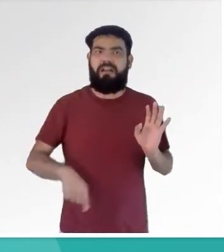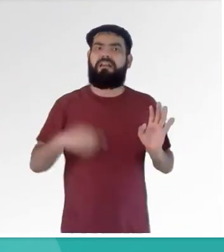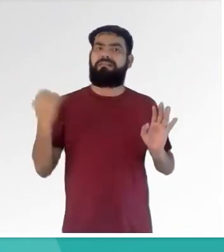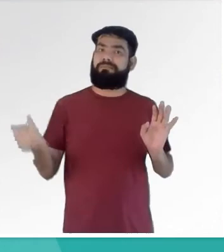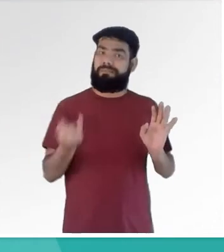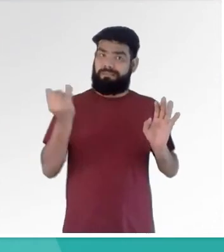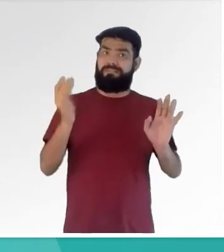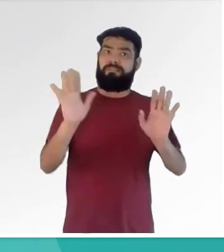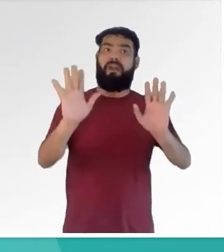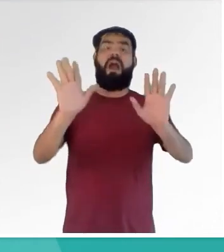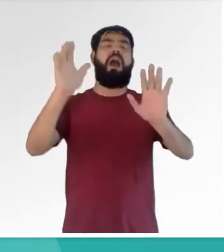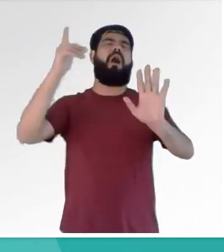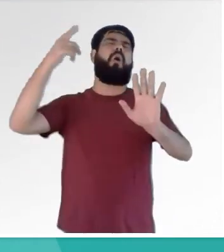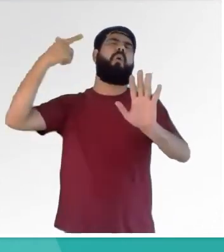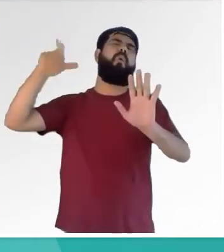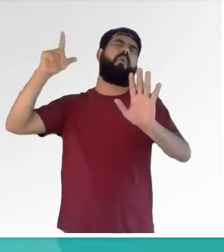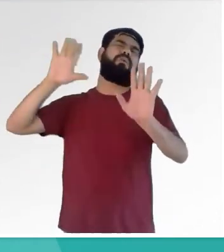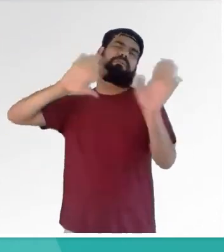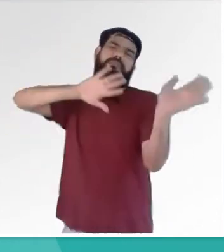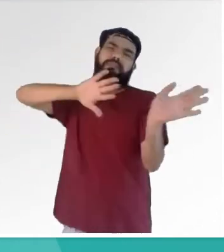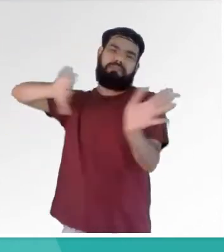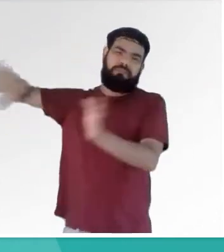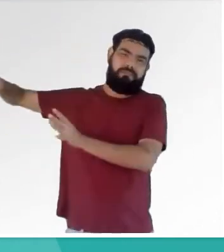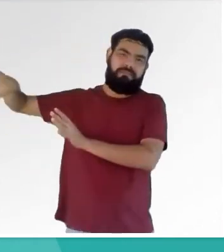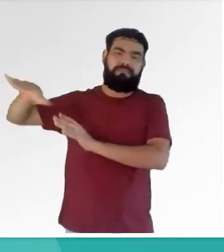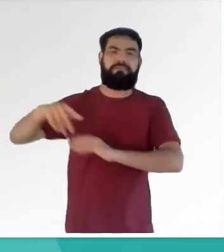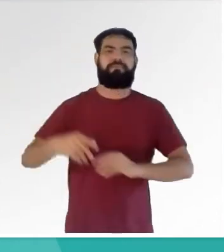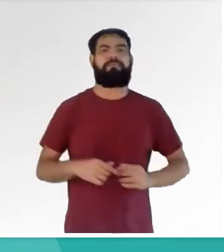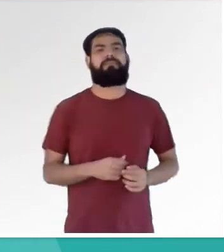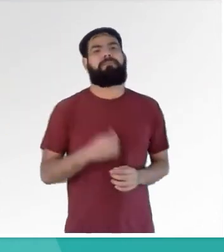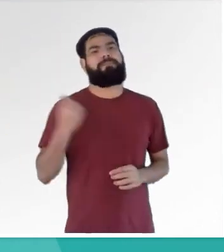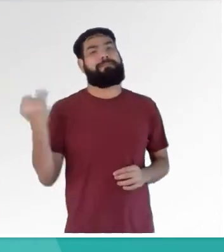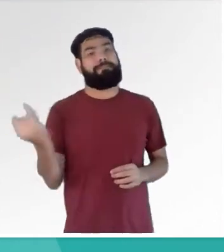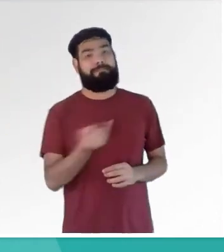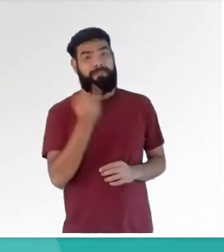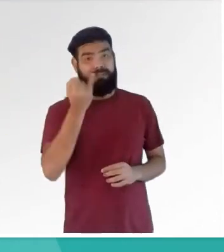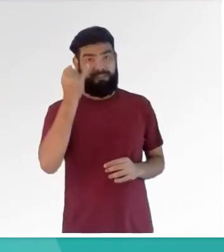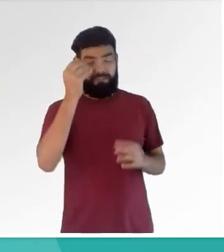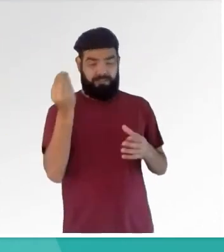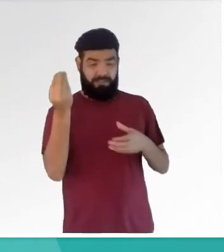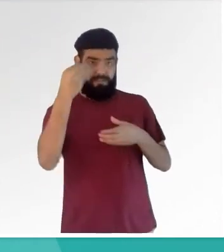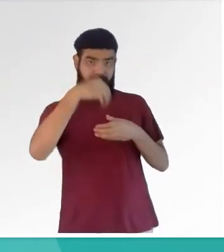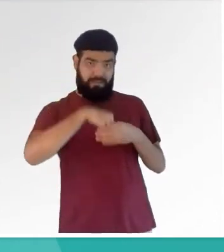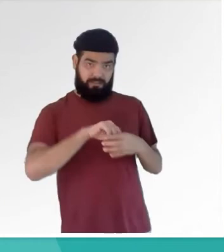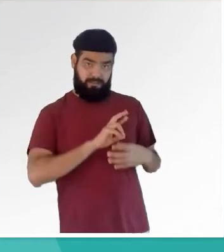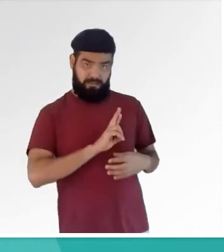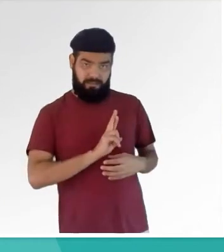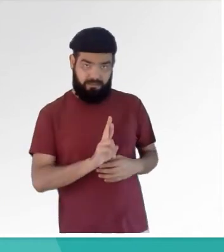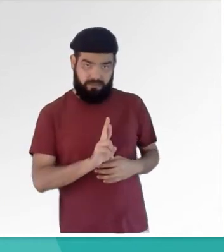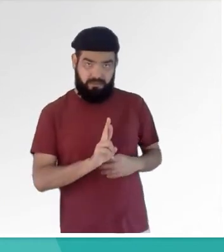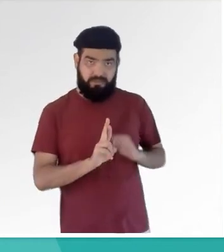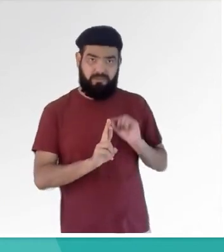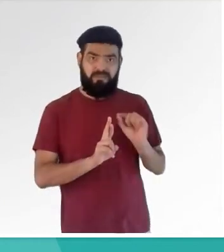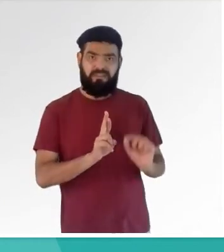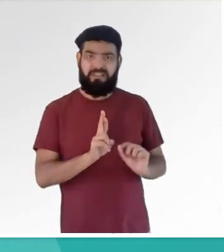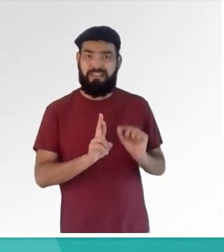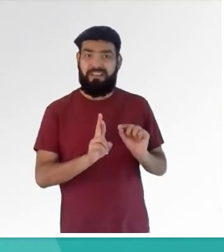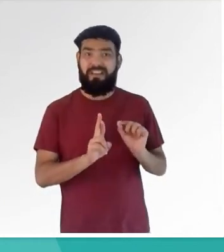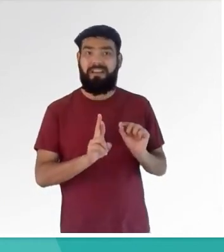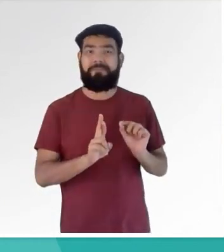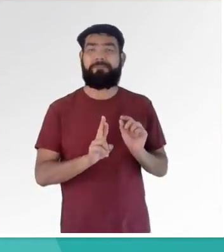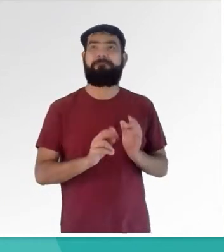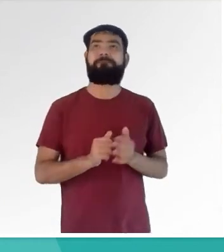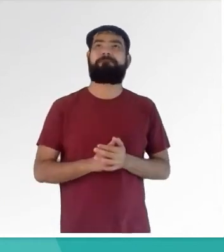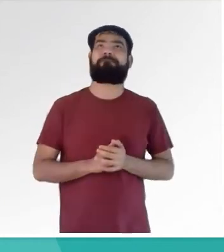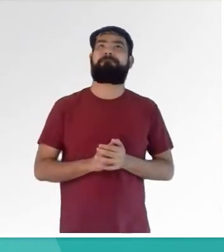Outra coisa também, outro elemento também que é da religião, é que ela forma o quê? Ela